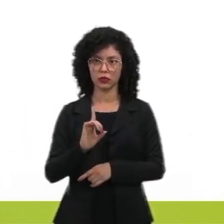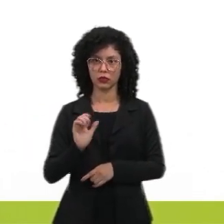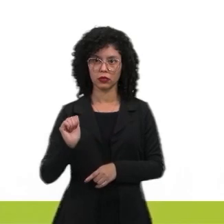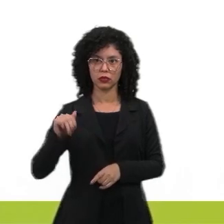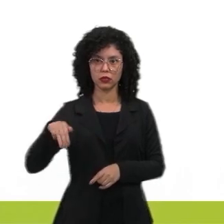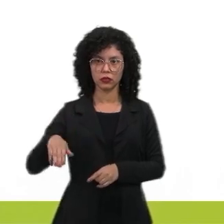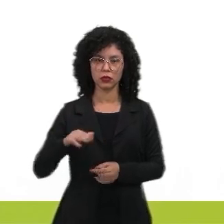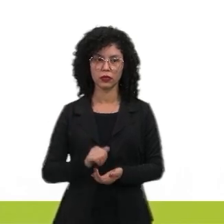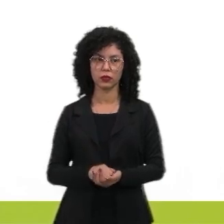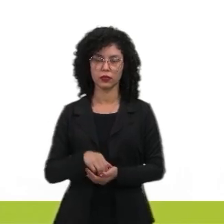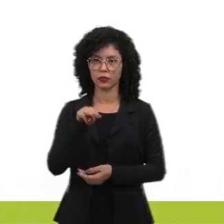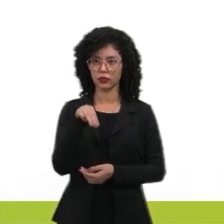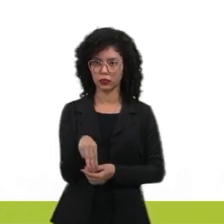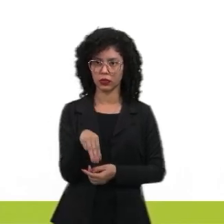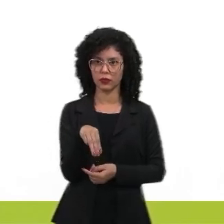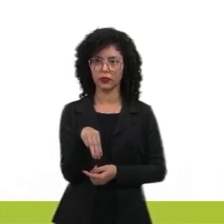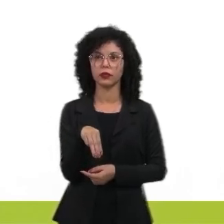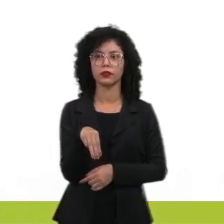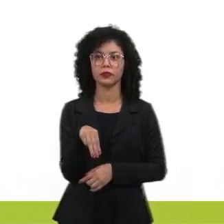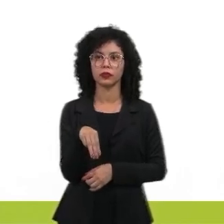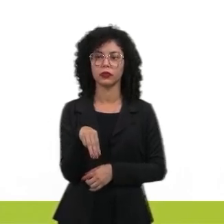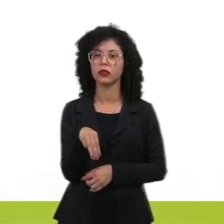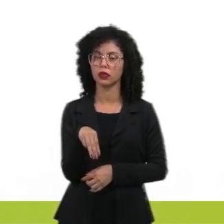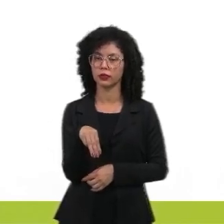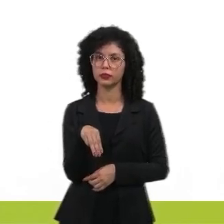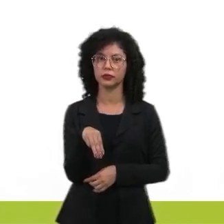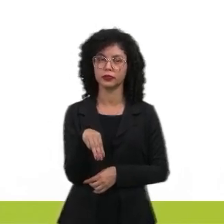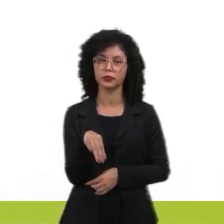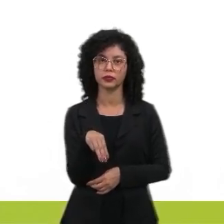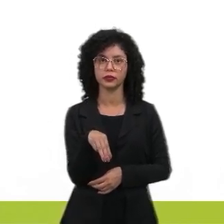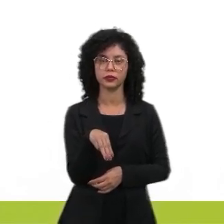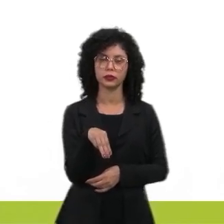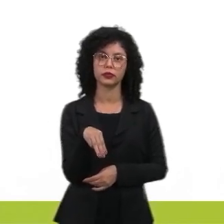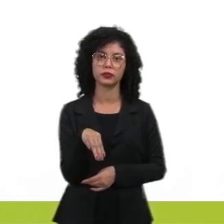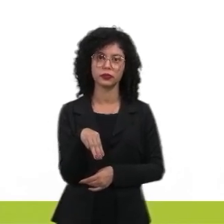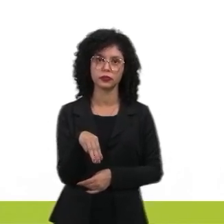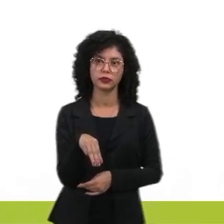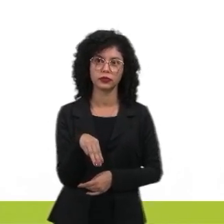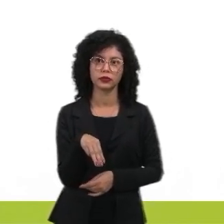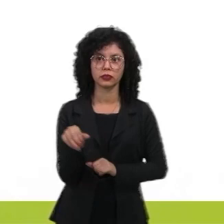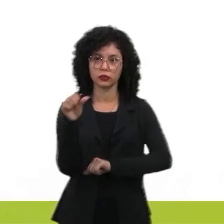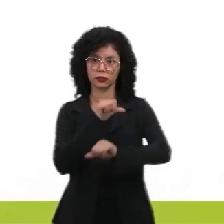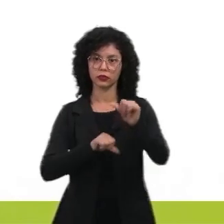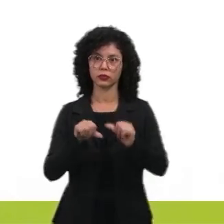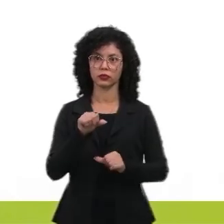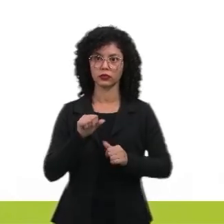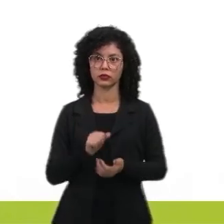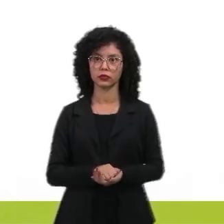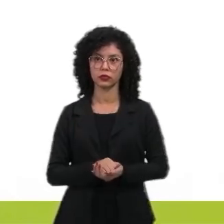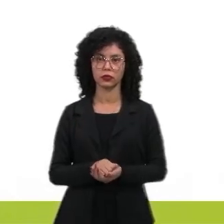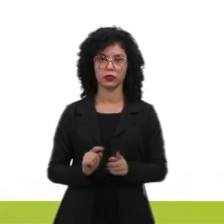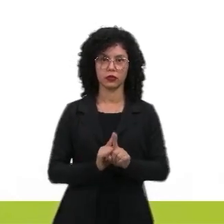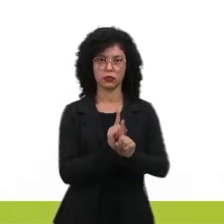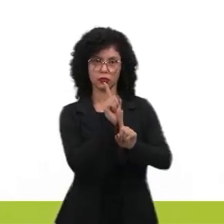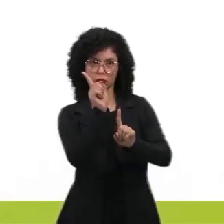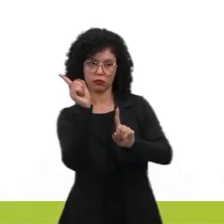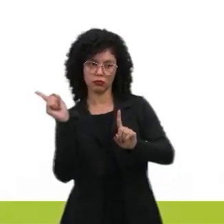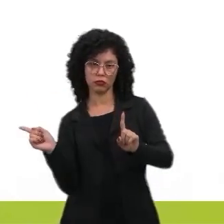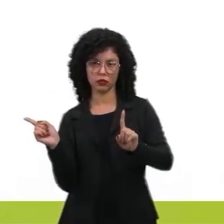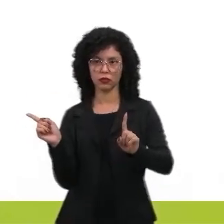A unidade estabelecida pelo telescópio, né, é de 42 metros. E eu preciso transformar essa escala aqui, ó, na